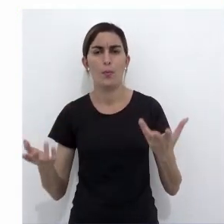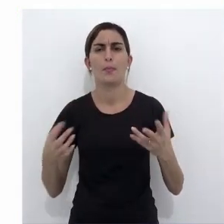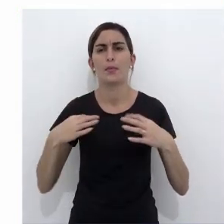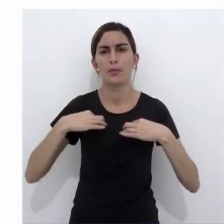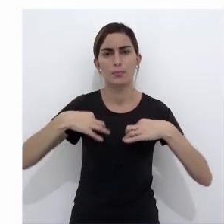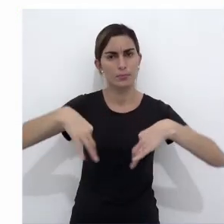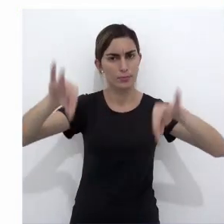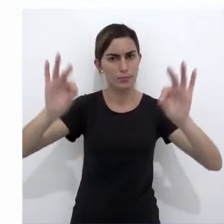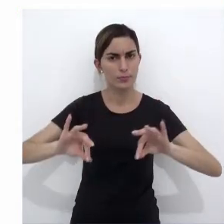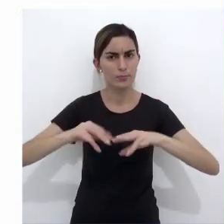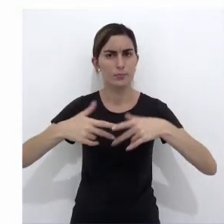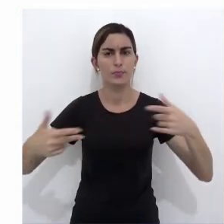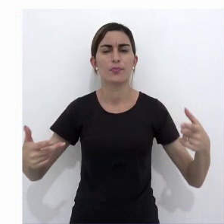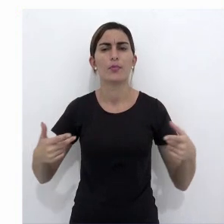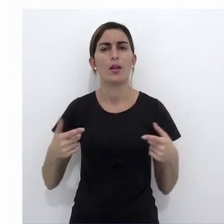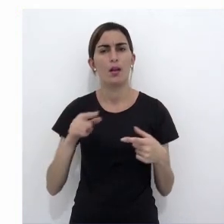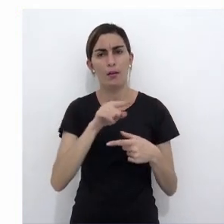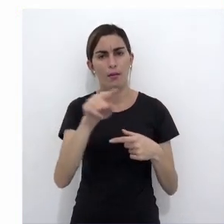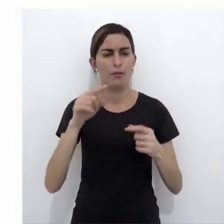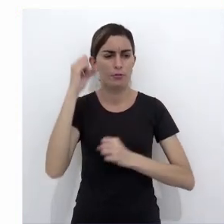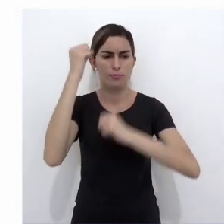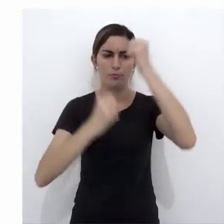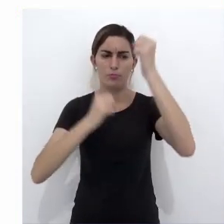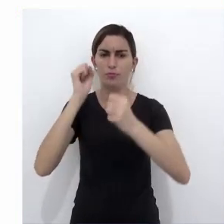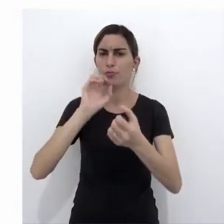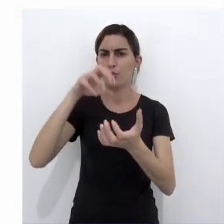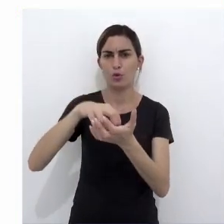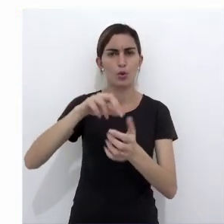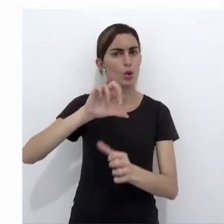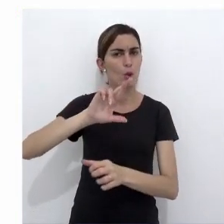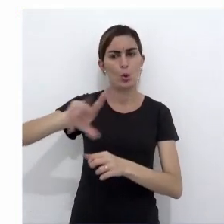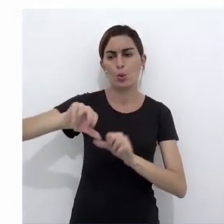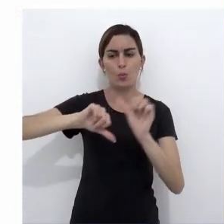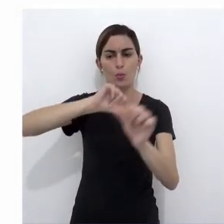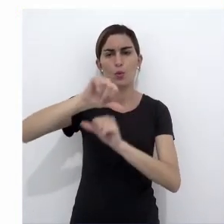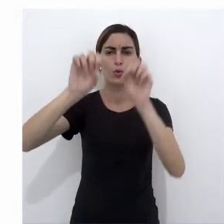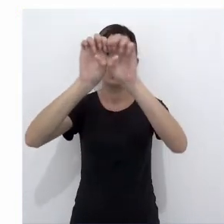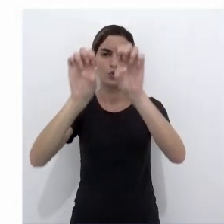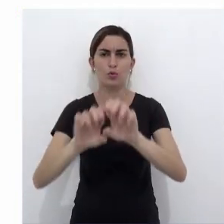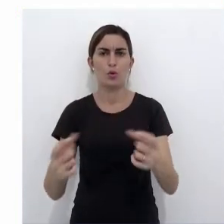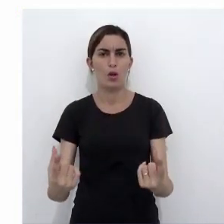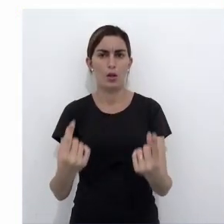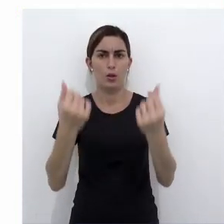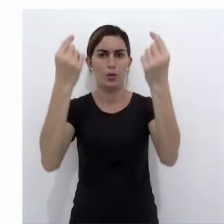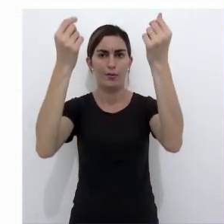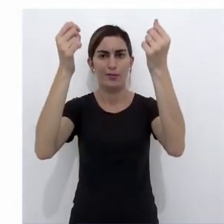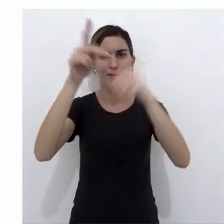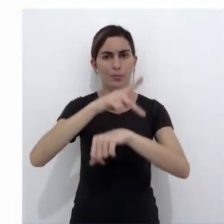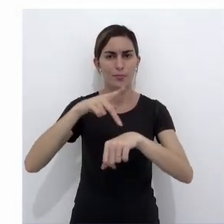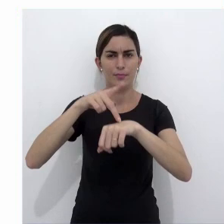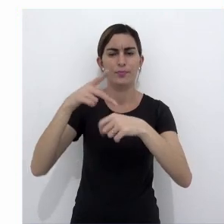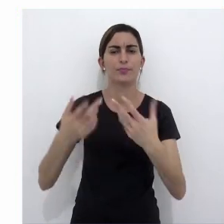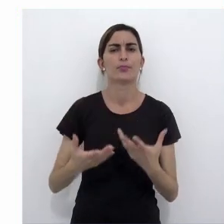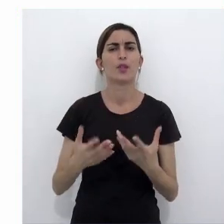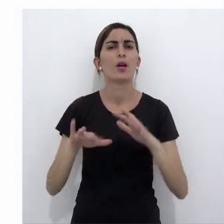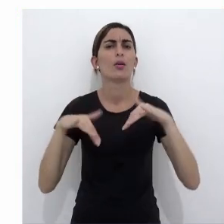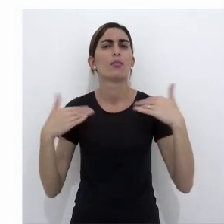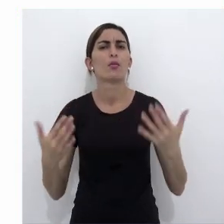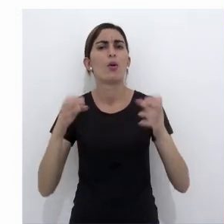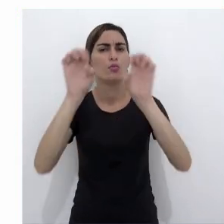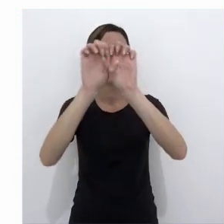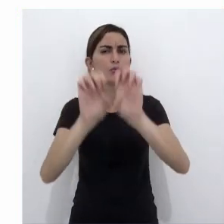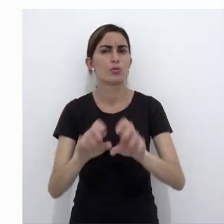não é? E que esse surto industrial não alterasse a estrutura econômica nacional. Qual era essa estrutura